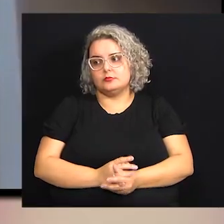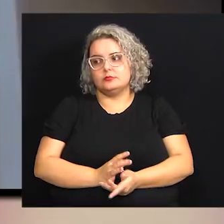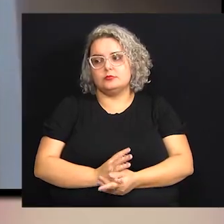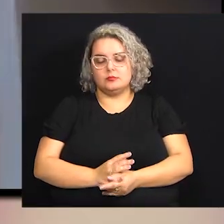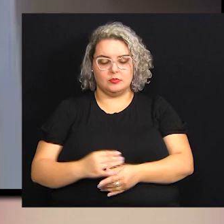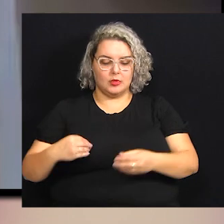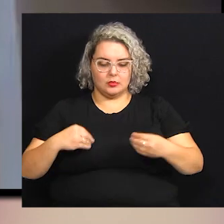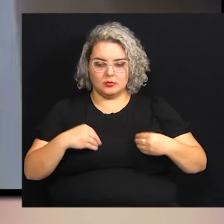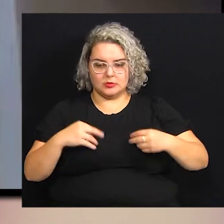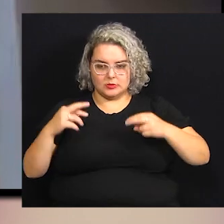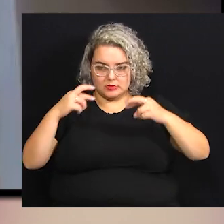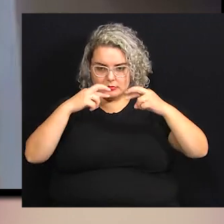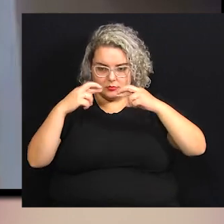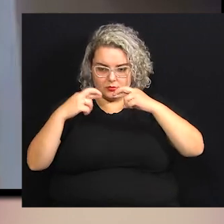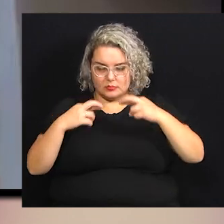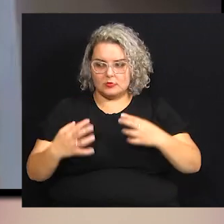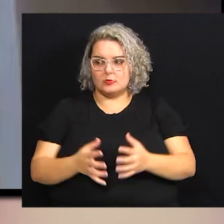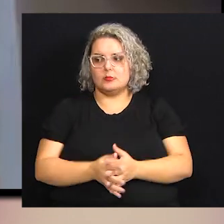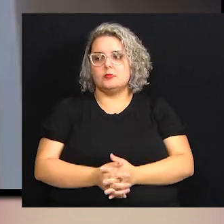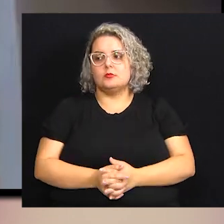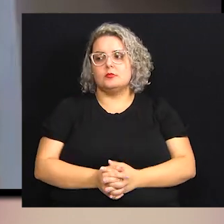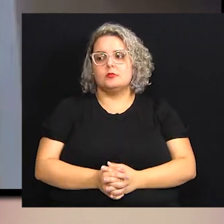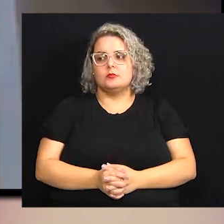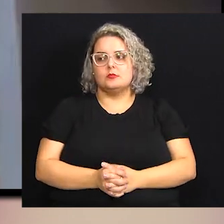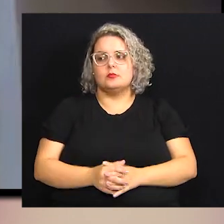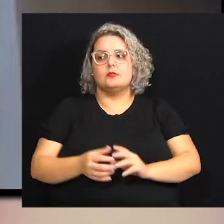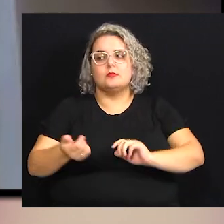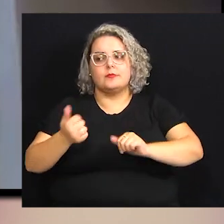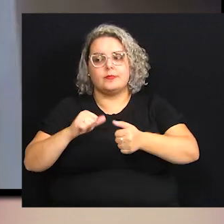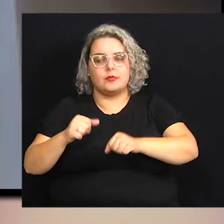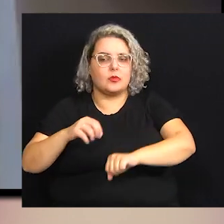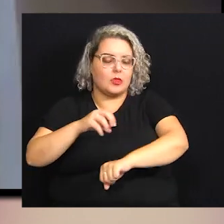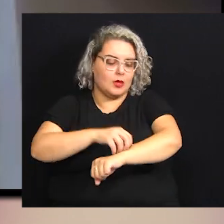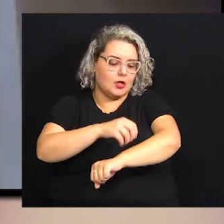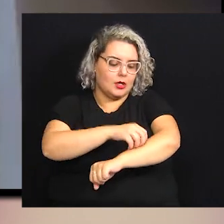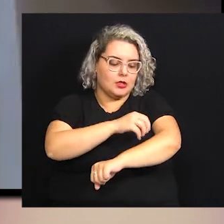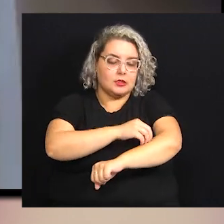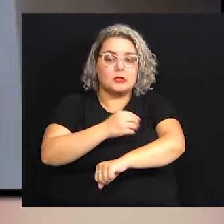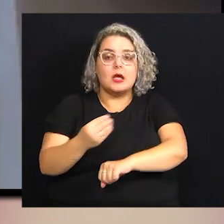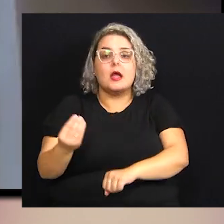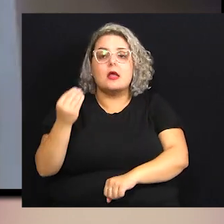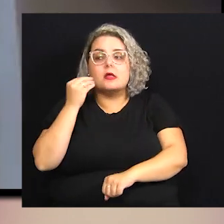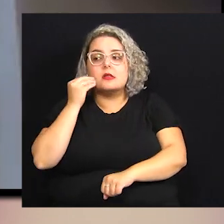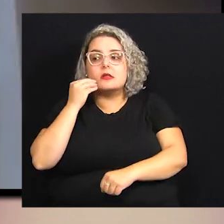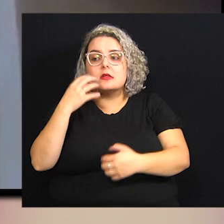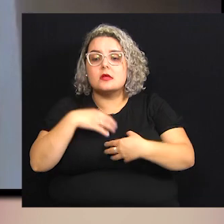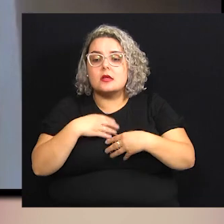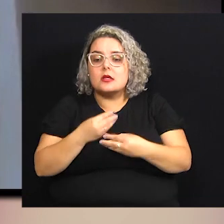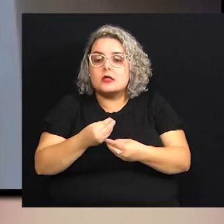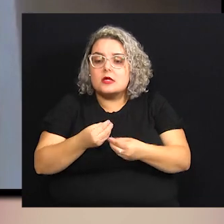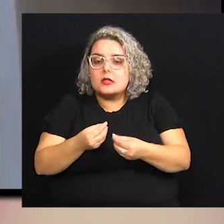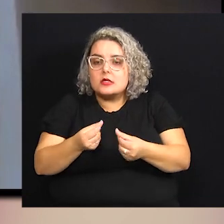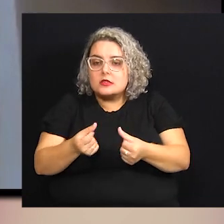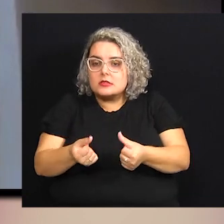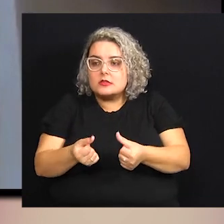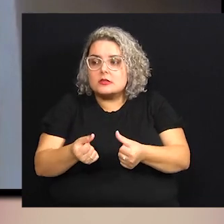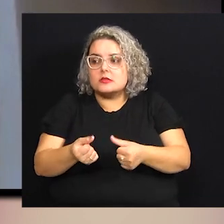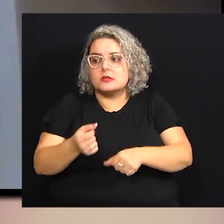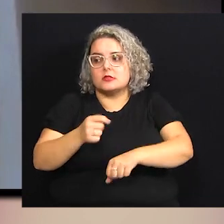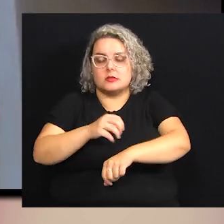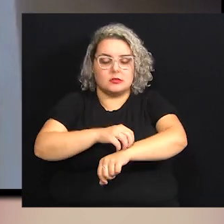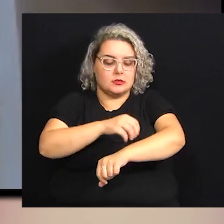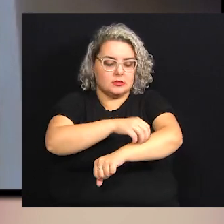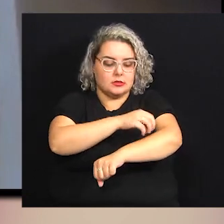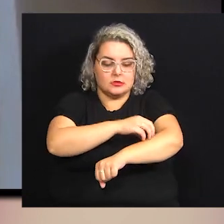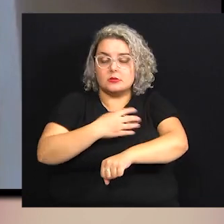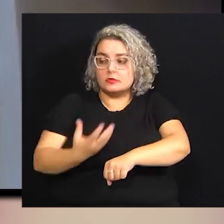Pelo exame físico, né? Então a gente avalia as manchas, testa a sensibilidade nessas